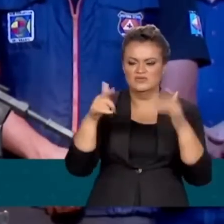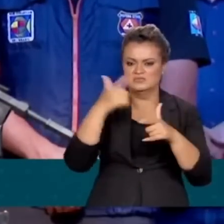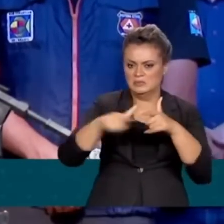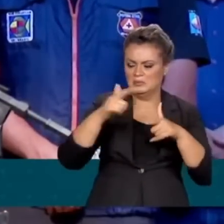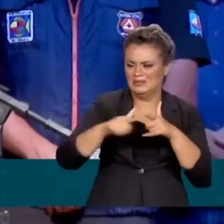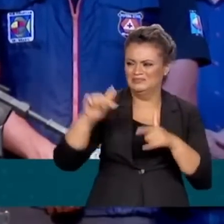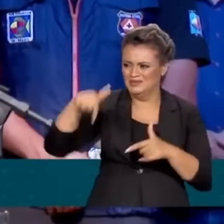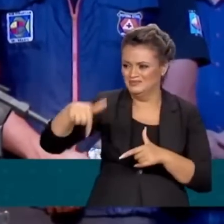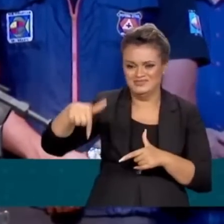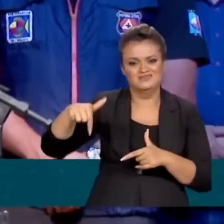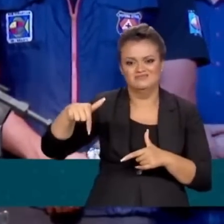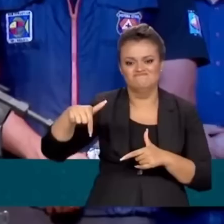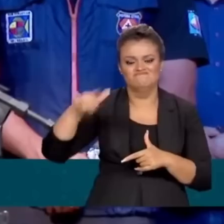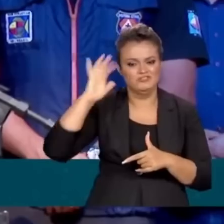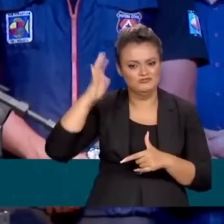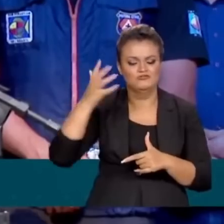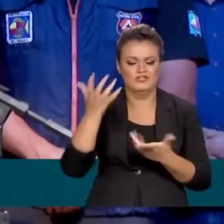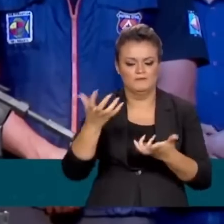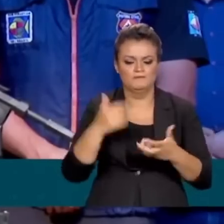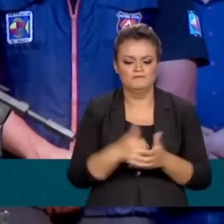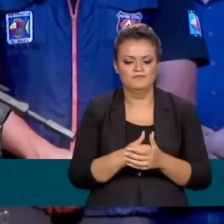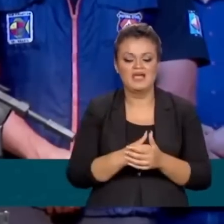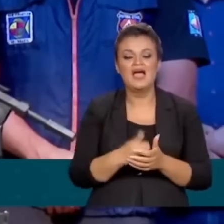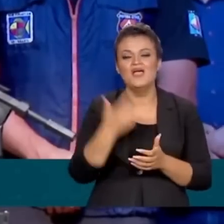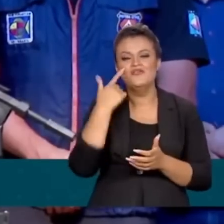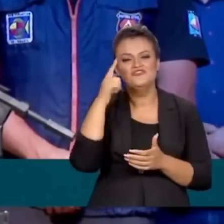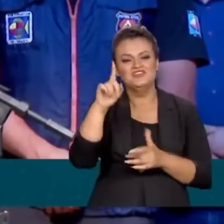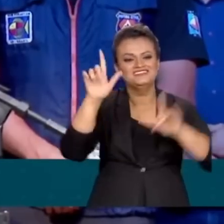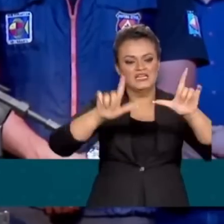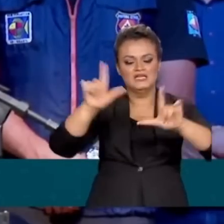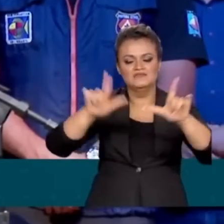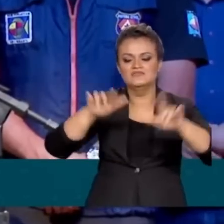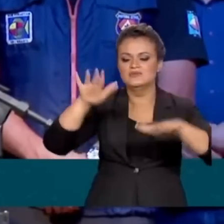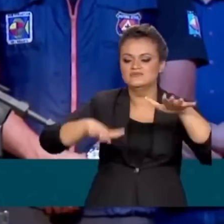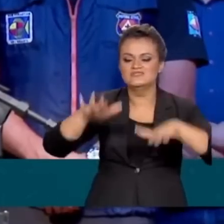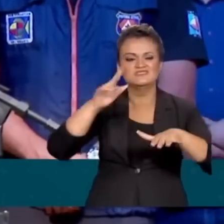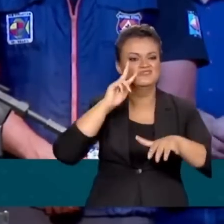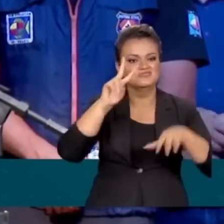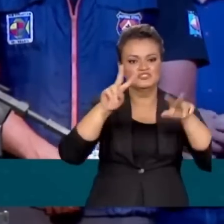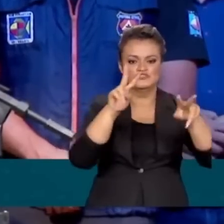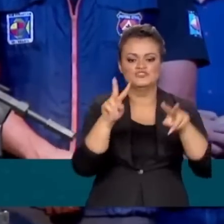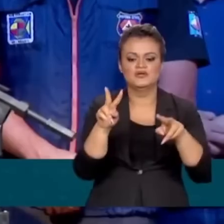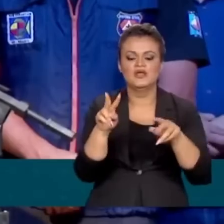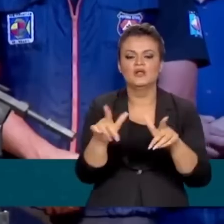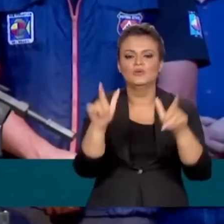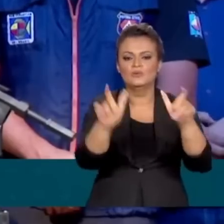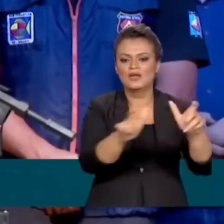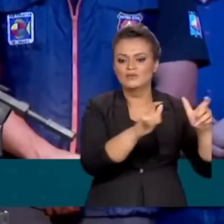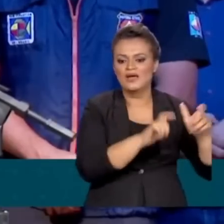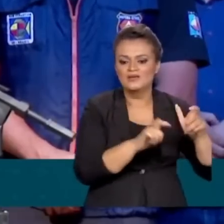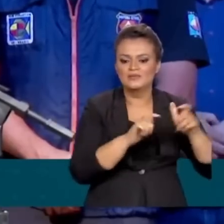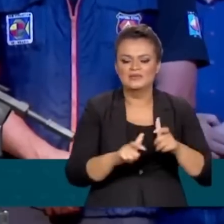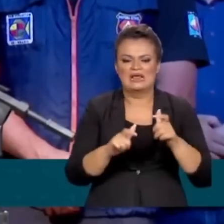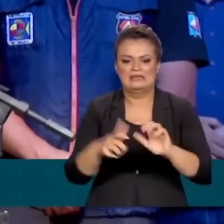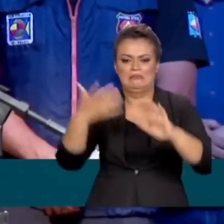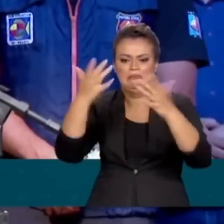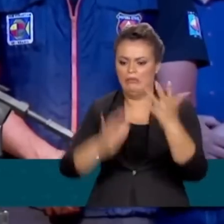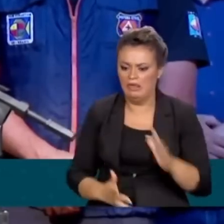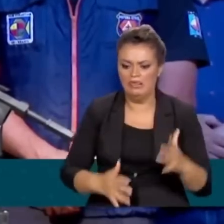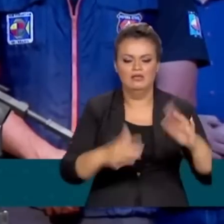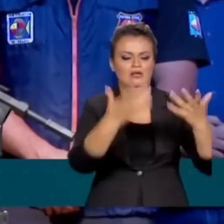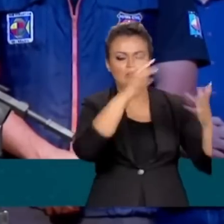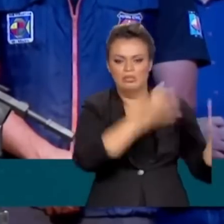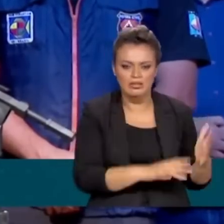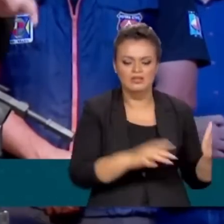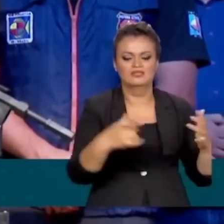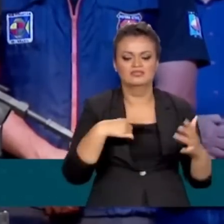fez aqui em São Sebastião eu às vezes eu vejo na televisão lugares que houve desabamento e que